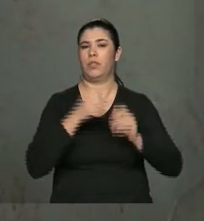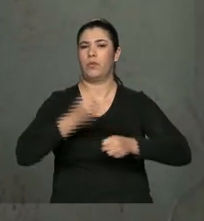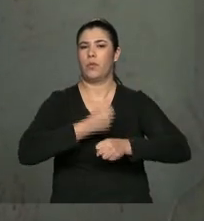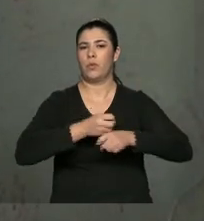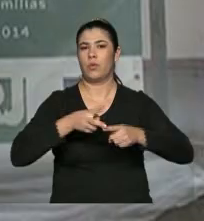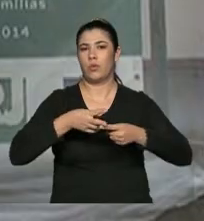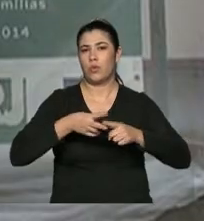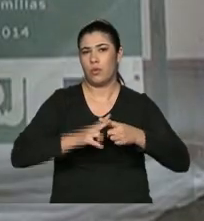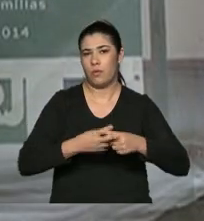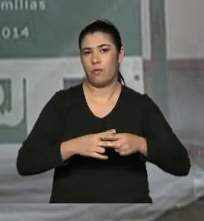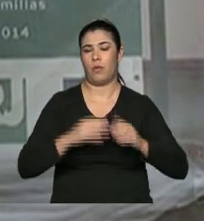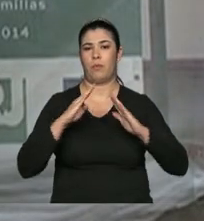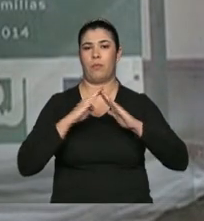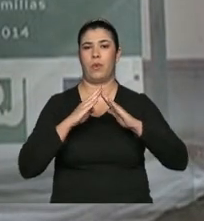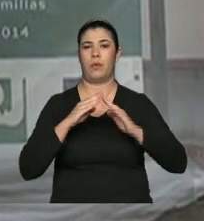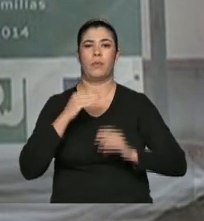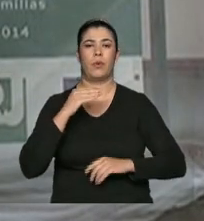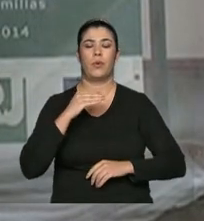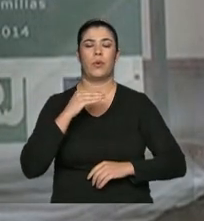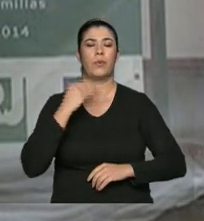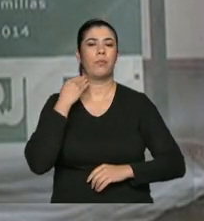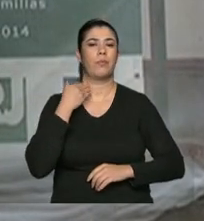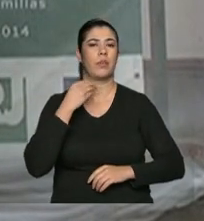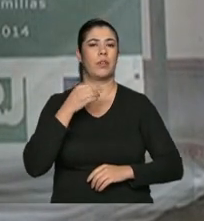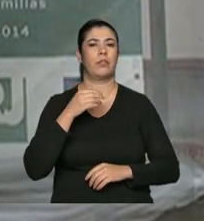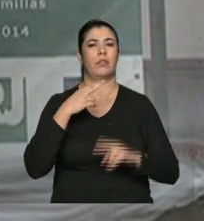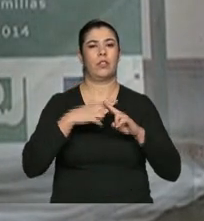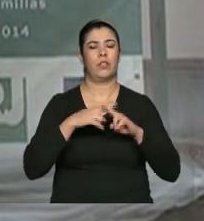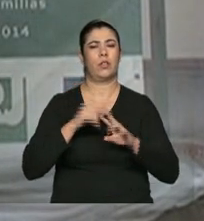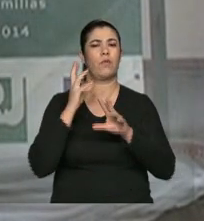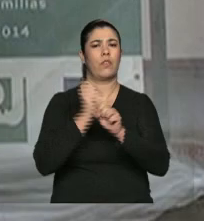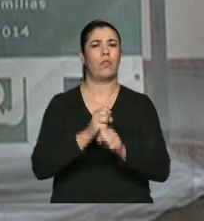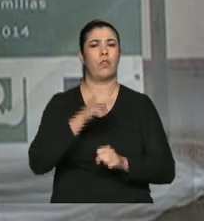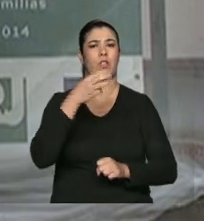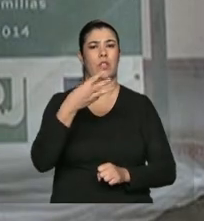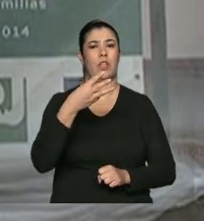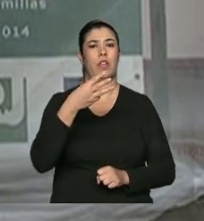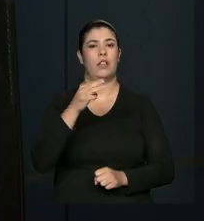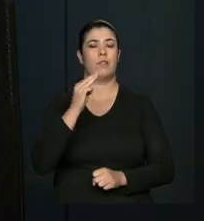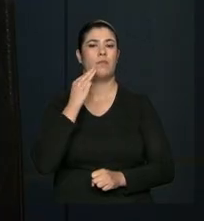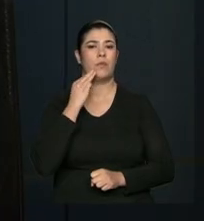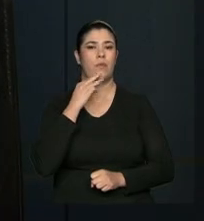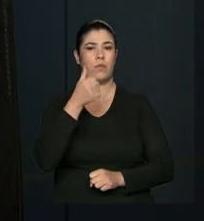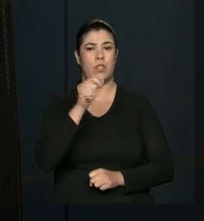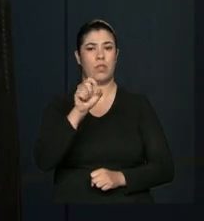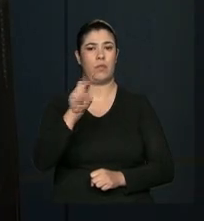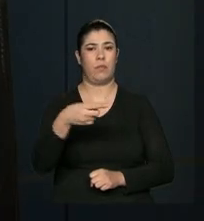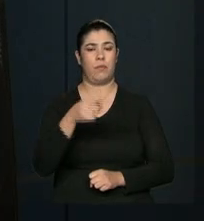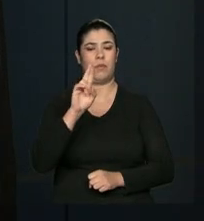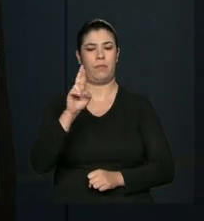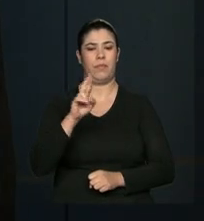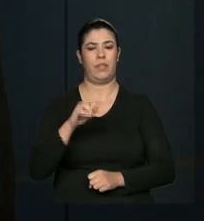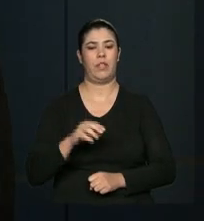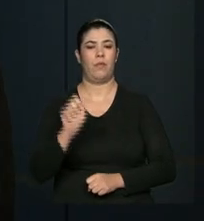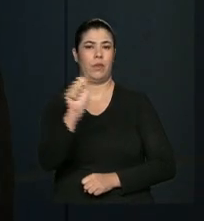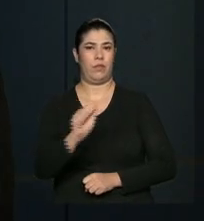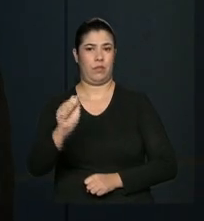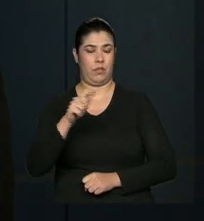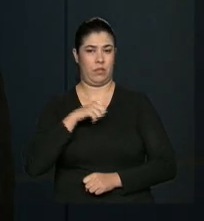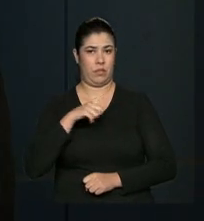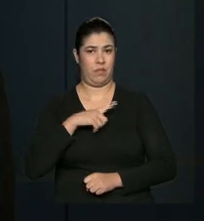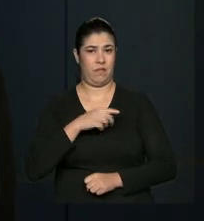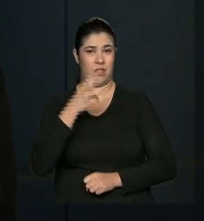Econômica Federal. O valor total ficou em R$ 3,150 mil. Reais. As entidades que tiverem pelo menos 3 anos